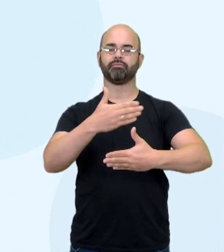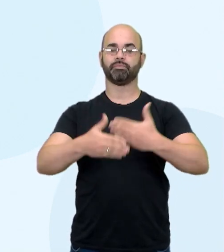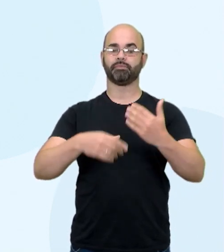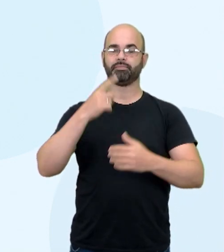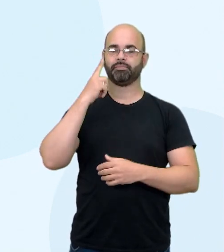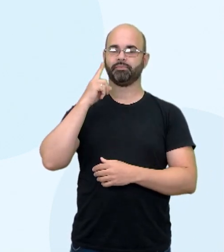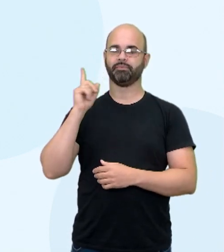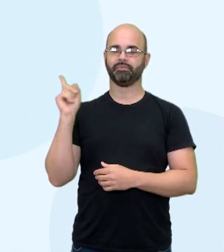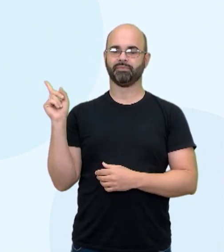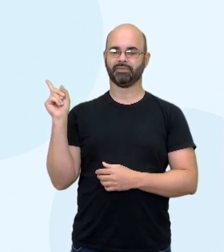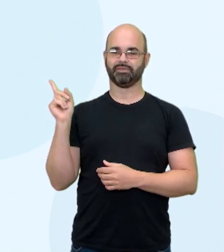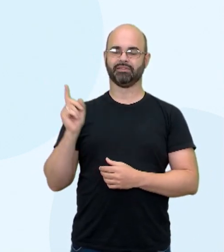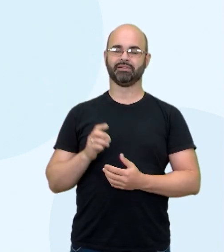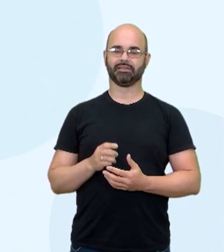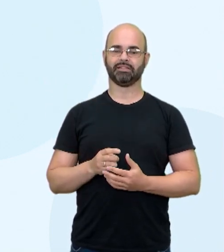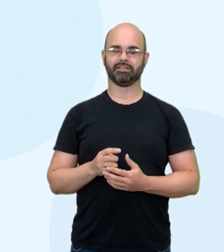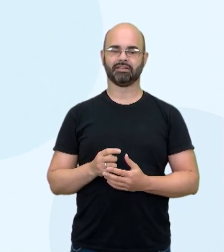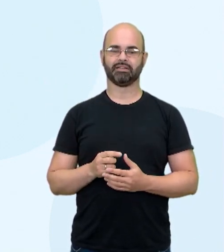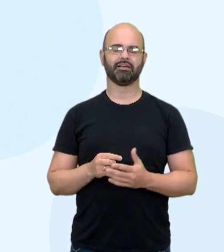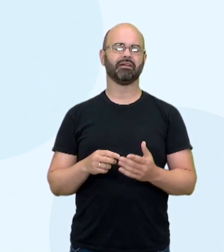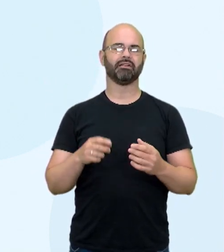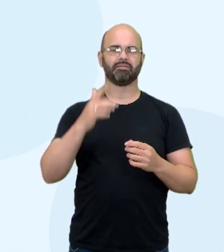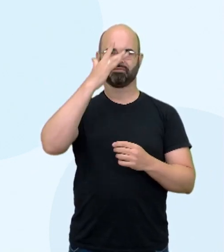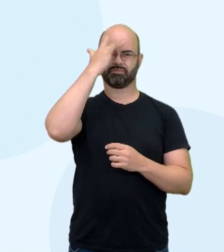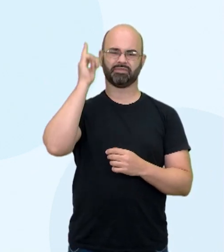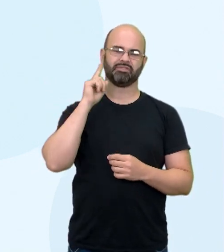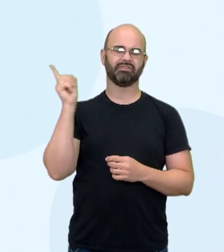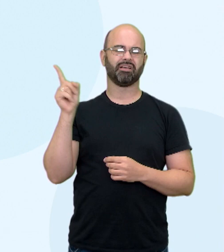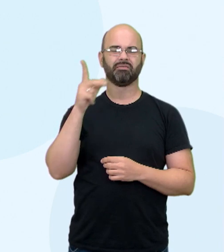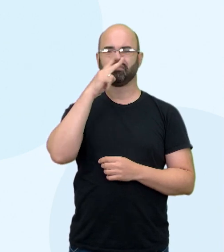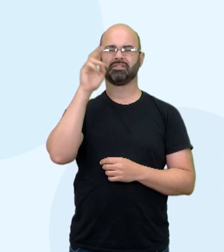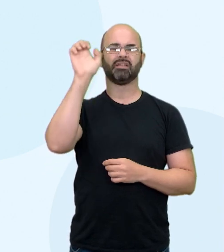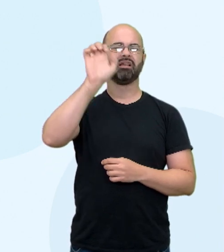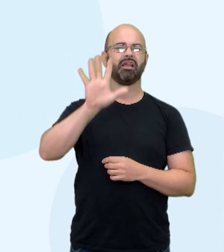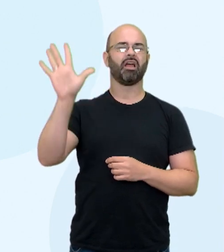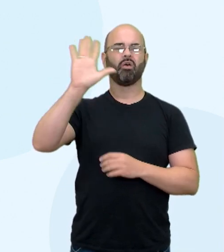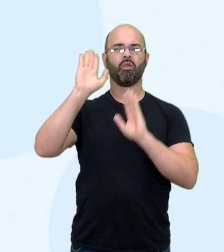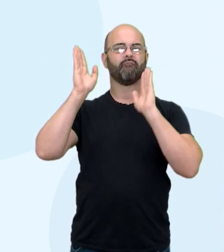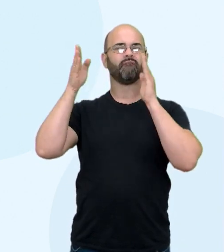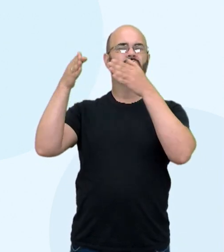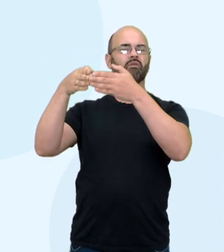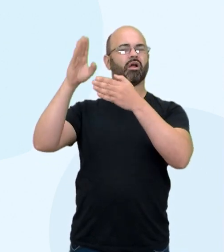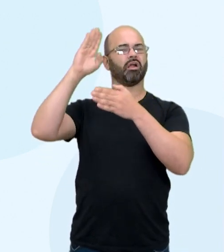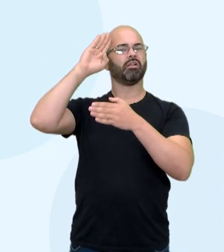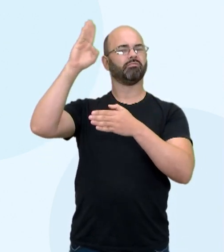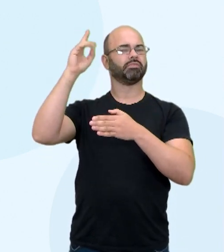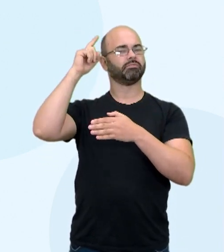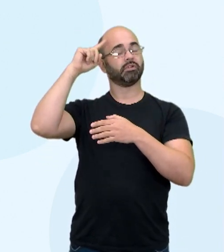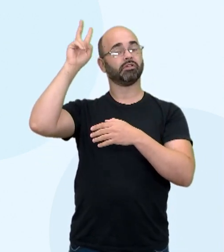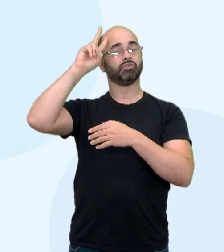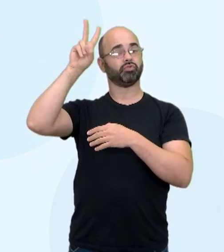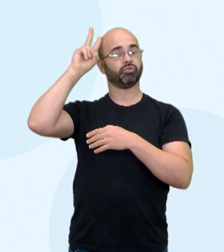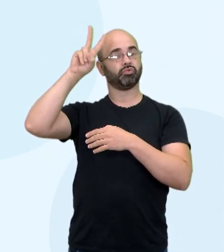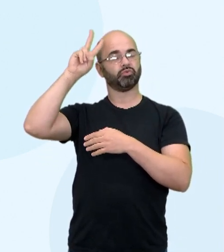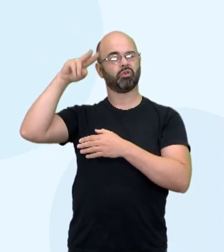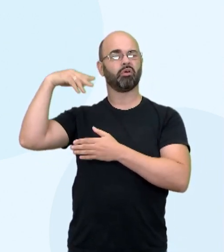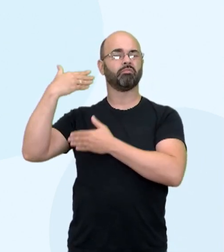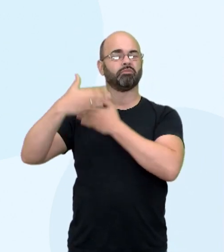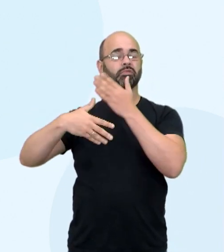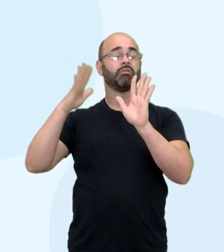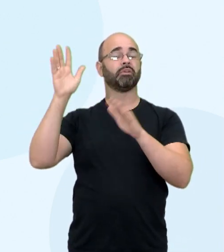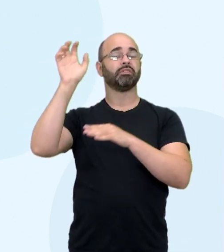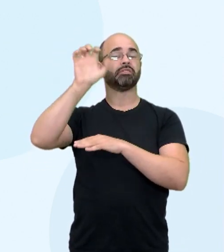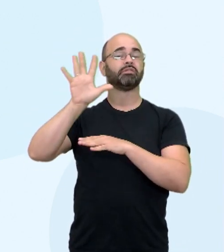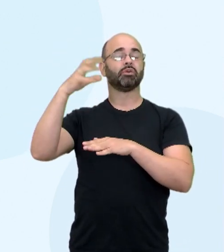do tempo, que é muito criticada por ser uma linha do tempo eurocêntrica, ou seja, focada em processos históricos